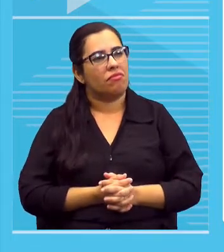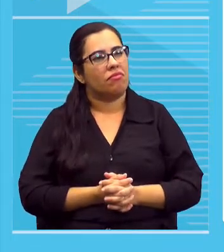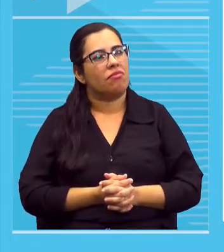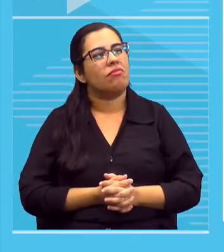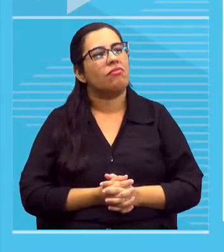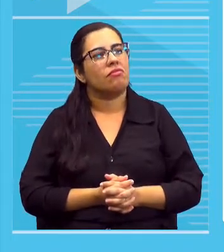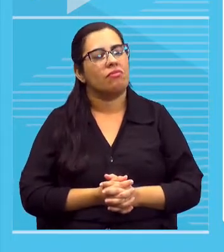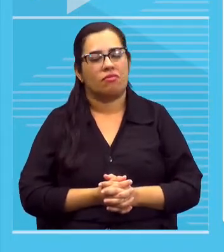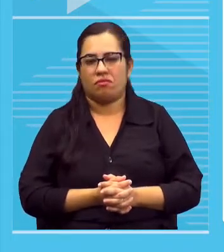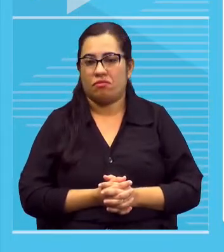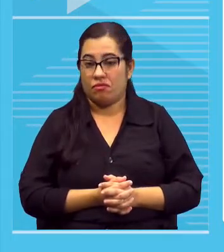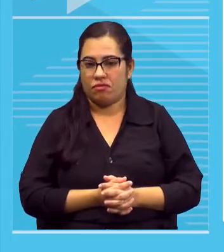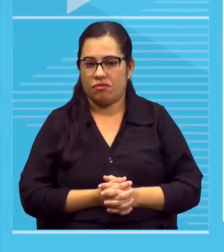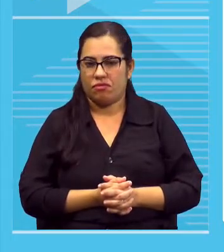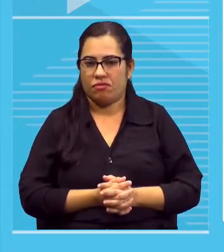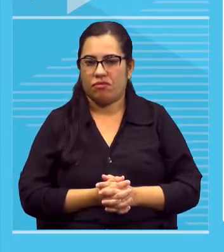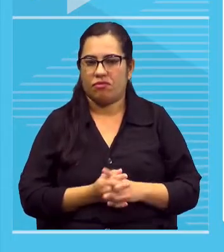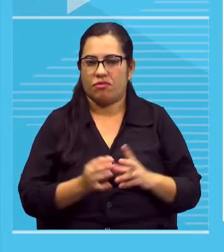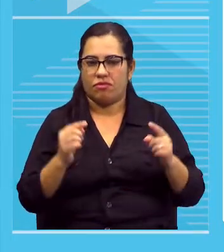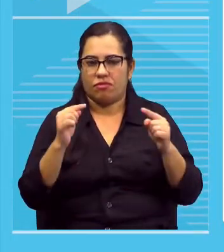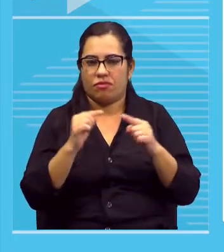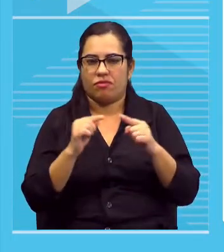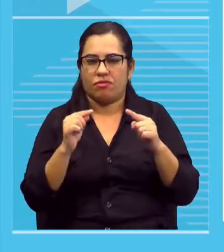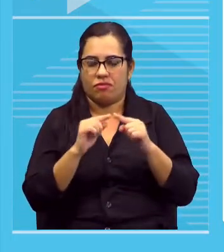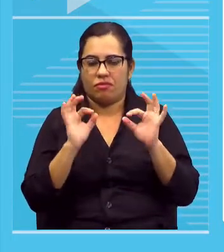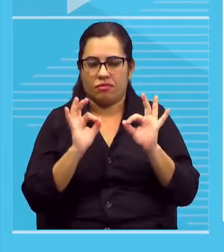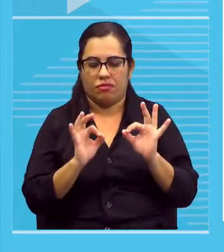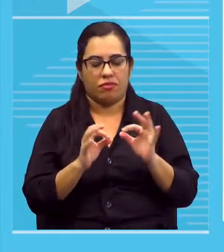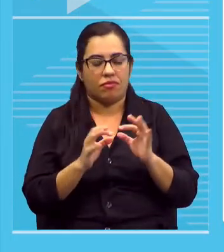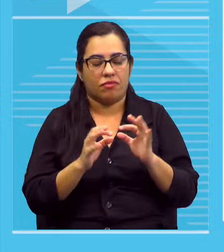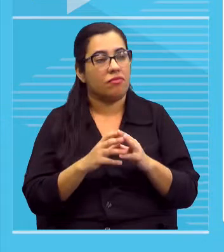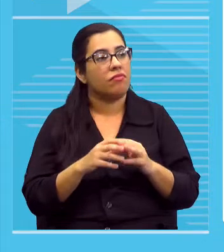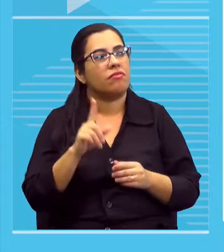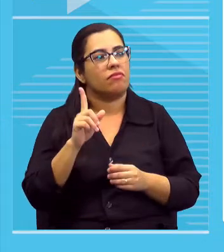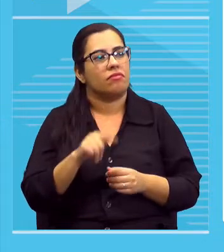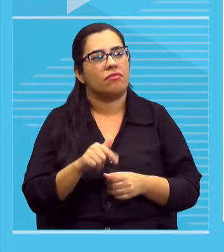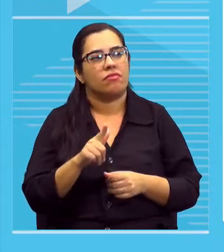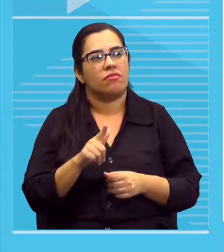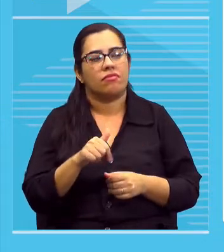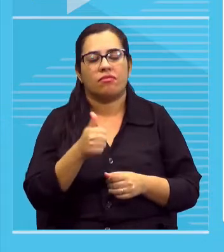e olha aí ó em 135